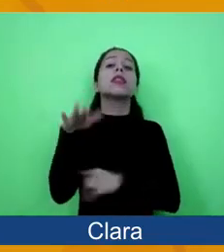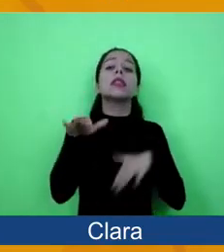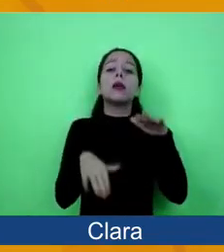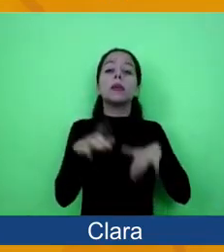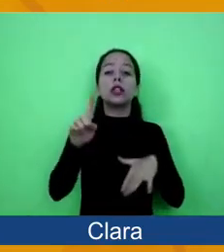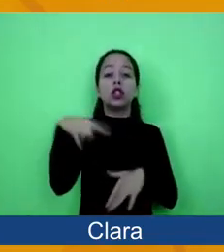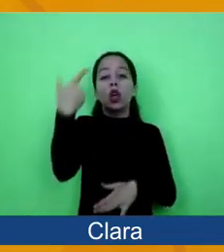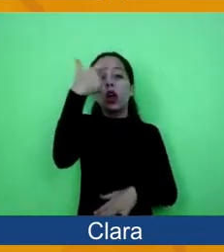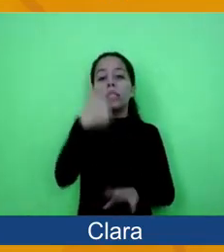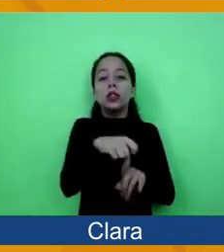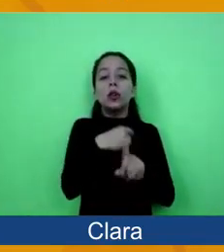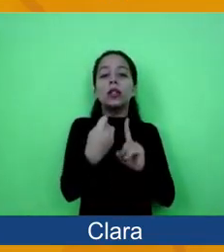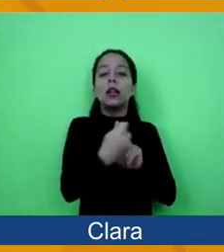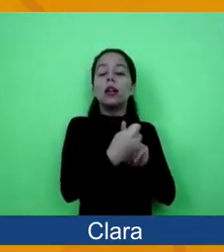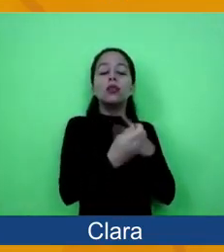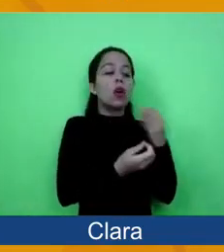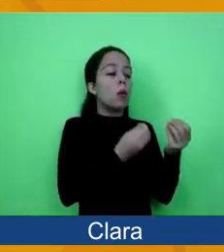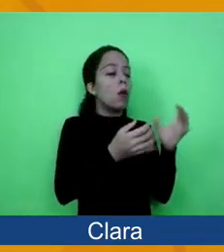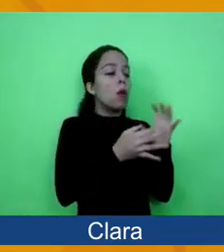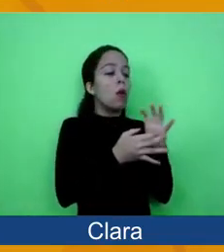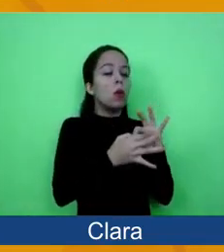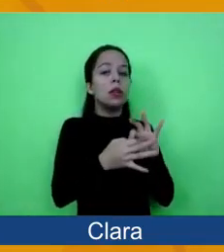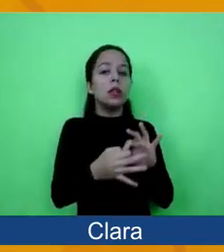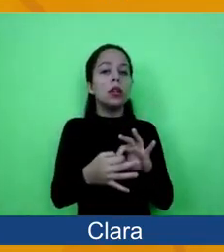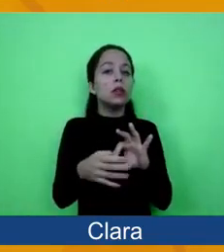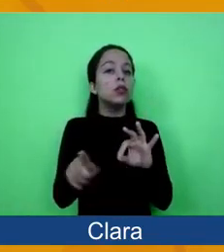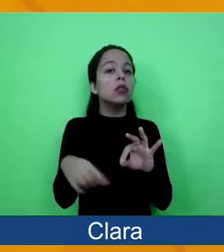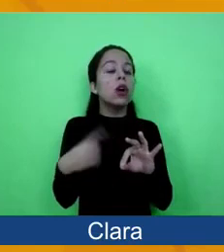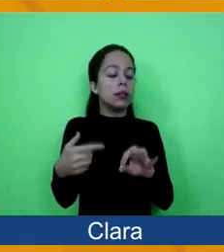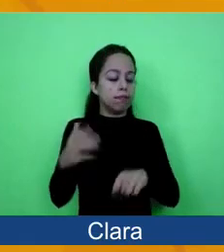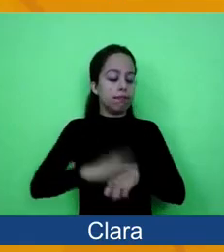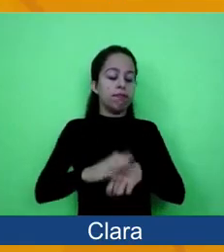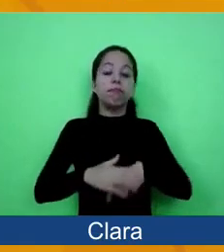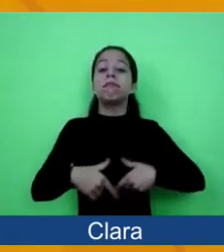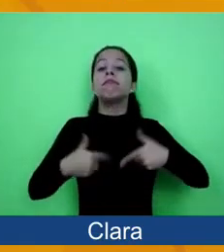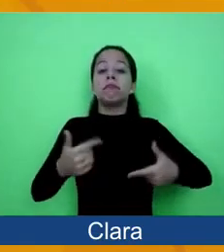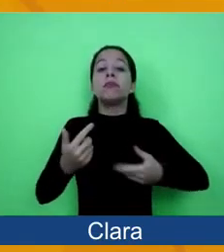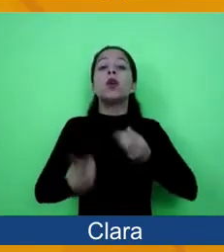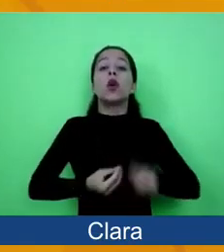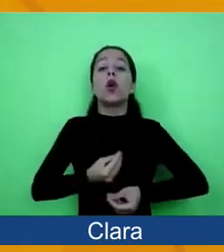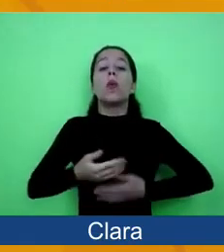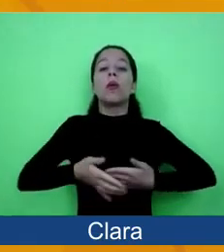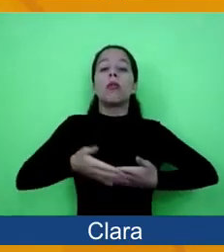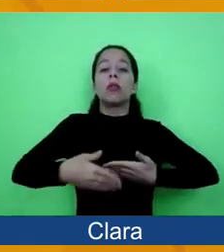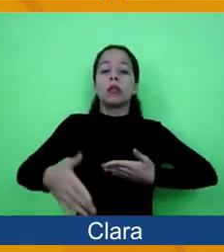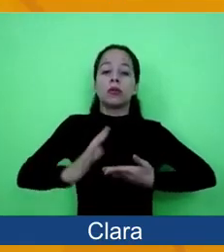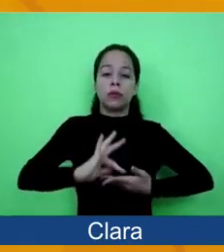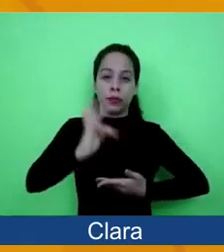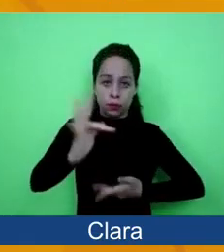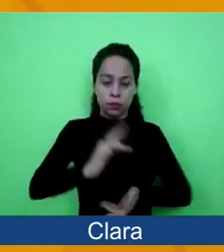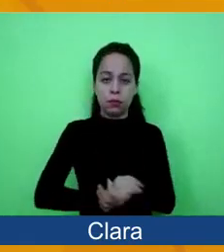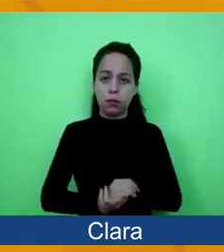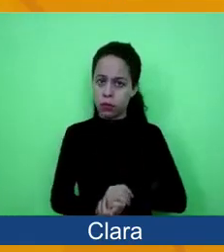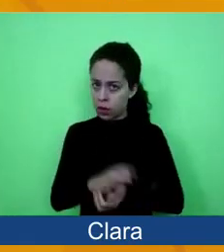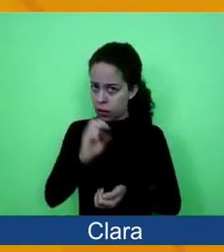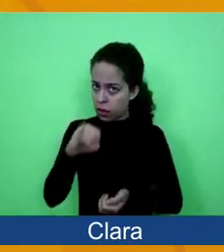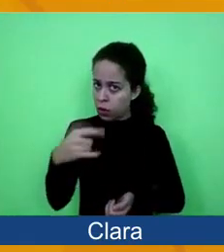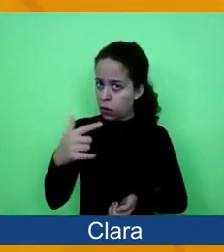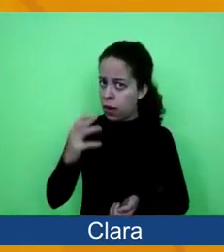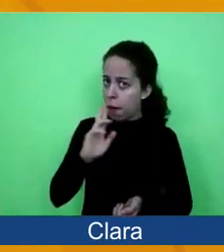vamos escolher para as próximas décadas. O atingimento ou não do ponto de não retorno está nas nossas